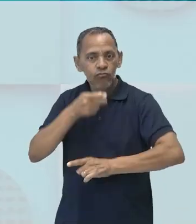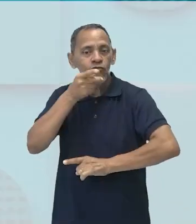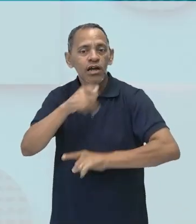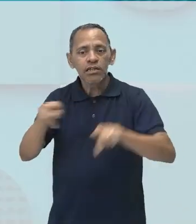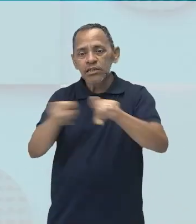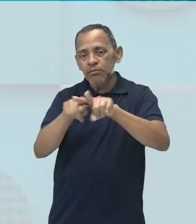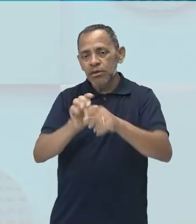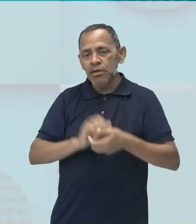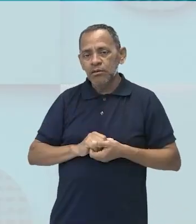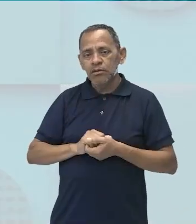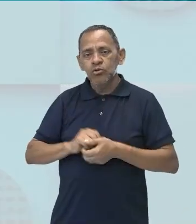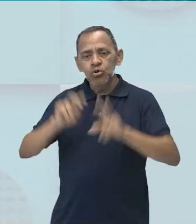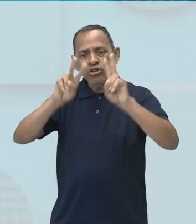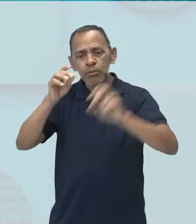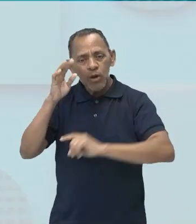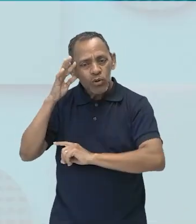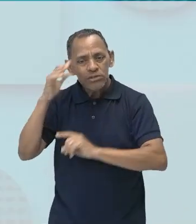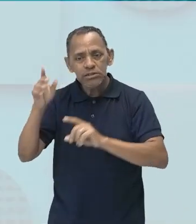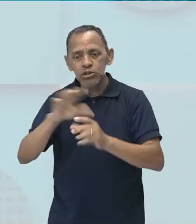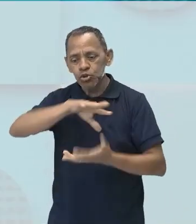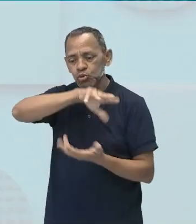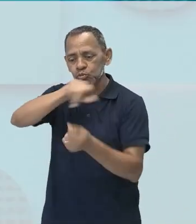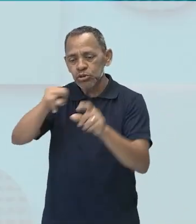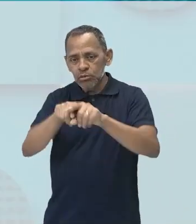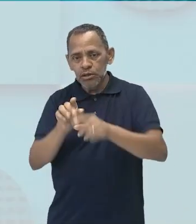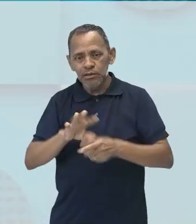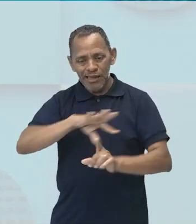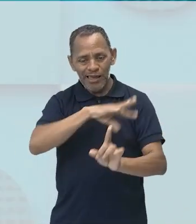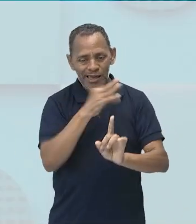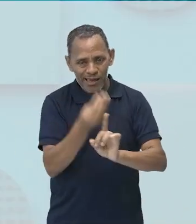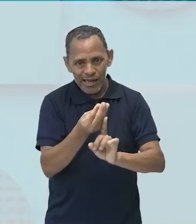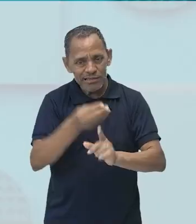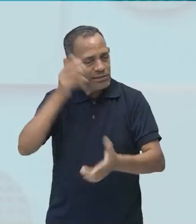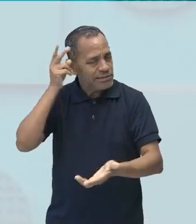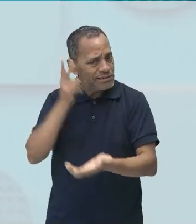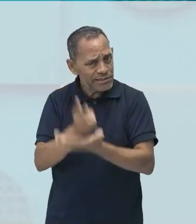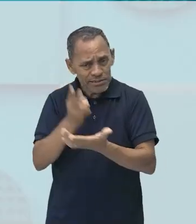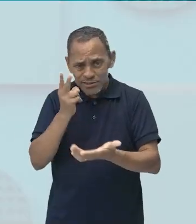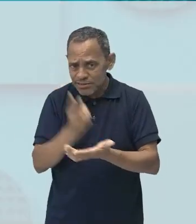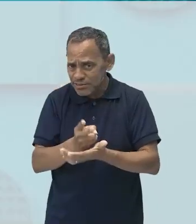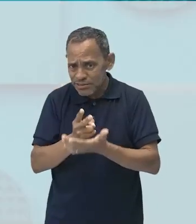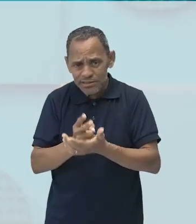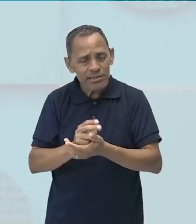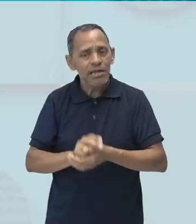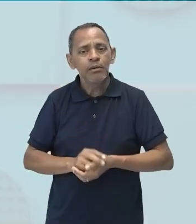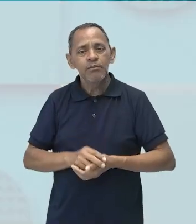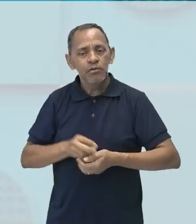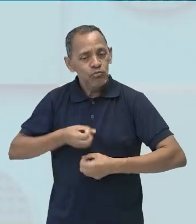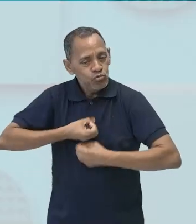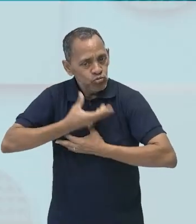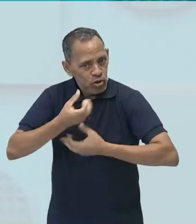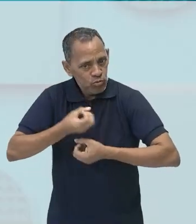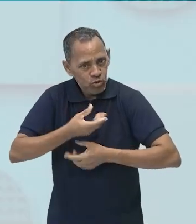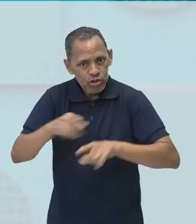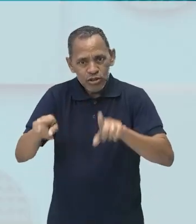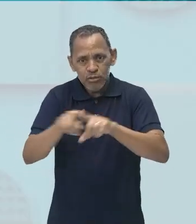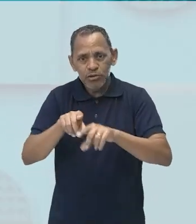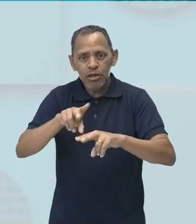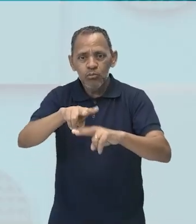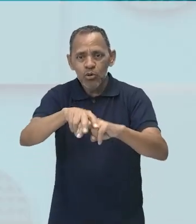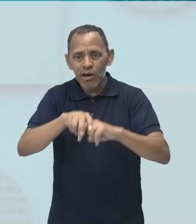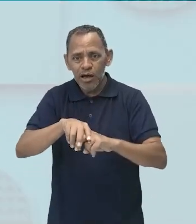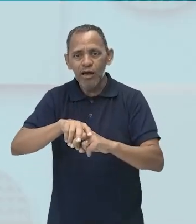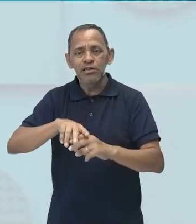falando, do que está acontecendo no mundo. A arte ela vai sempre estar se expressando através do quê? Das